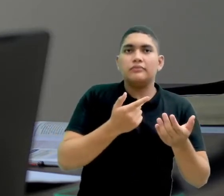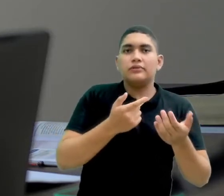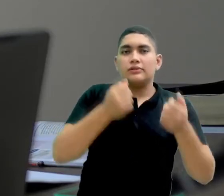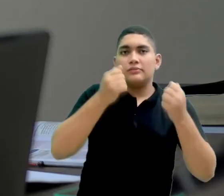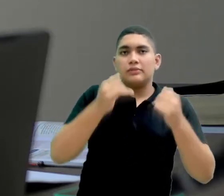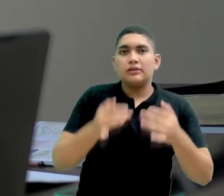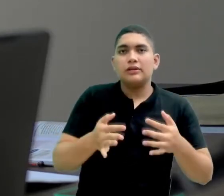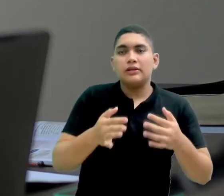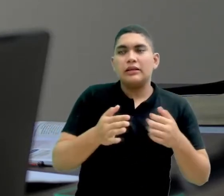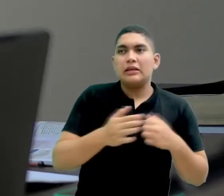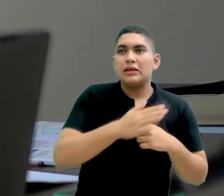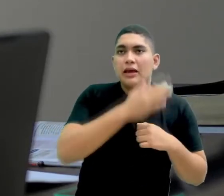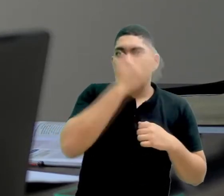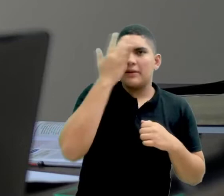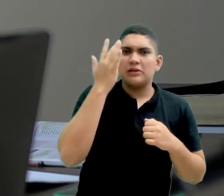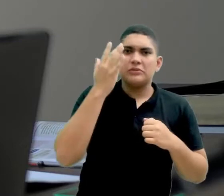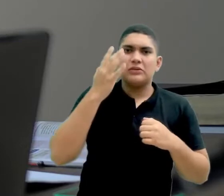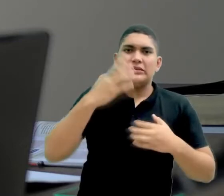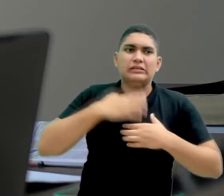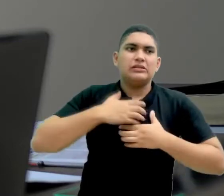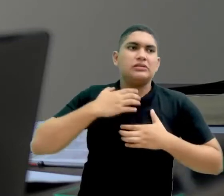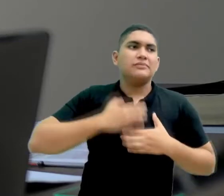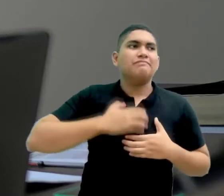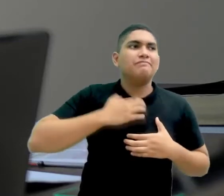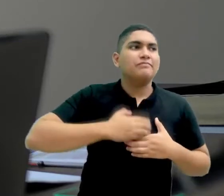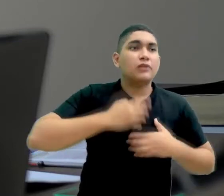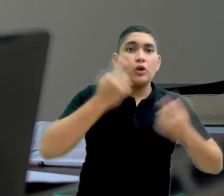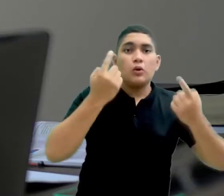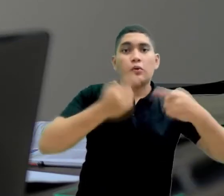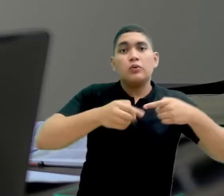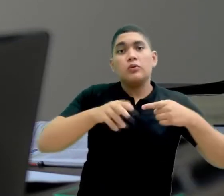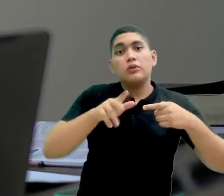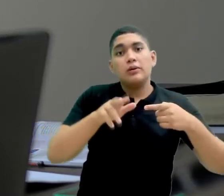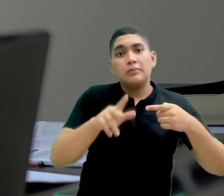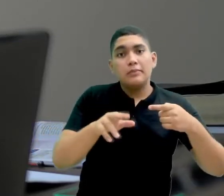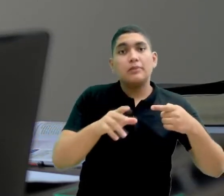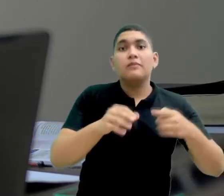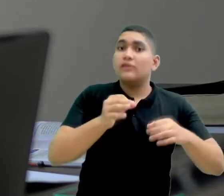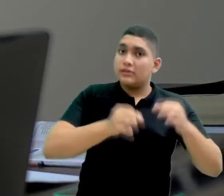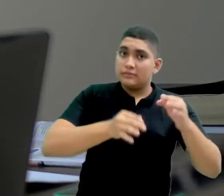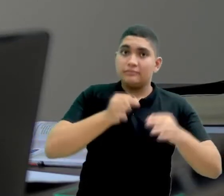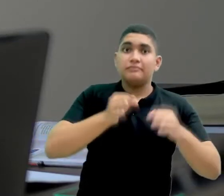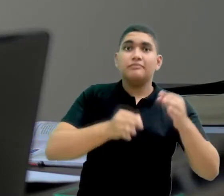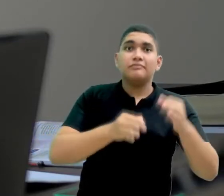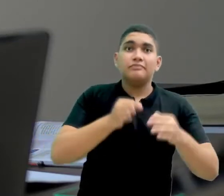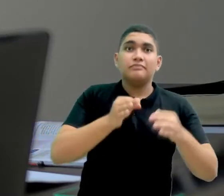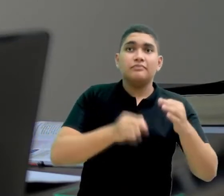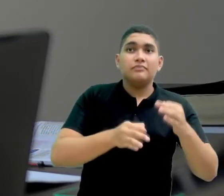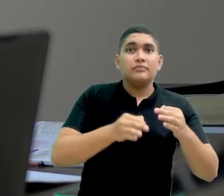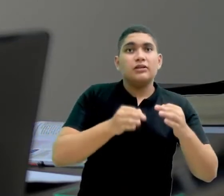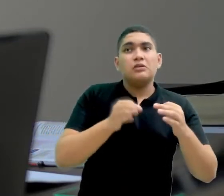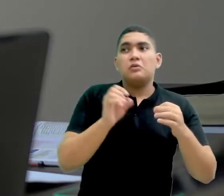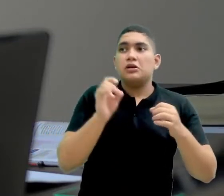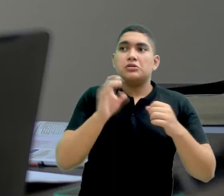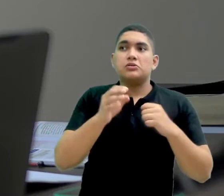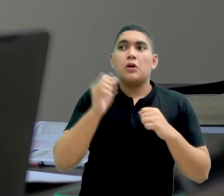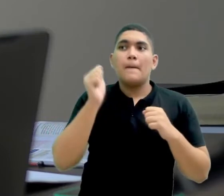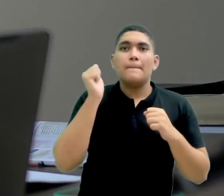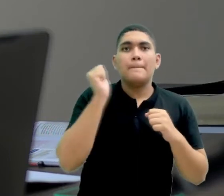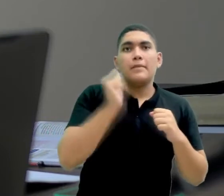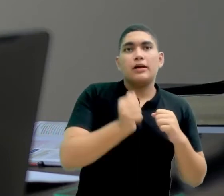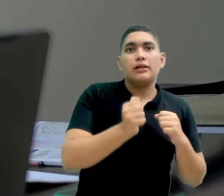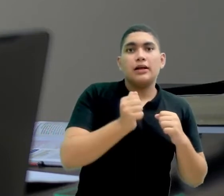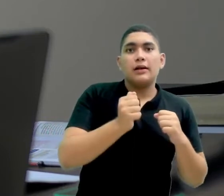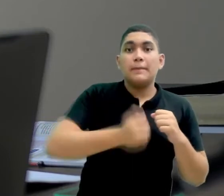se encolerizar contra seu irmão será réu de juízo, né? Não é só matar, primeiramente fala o quê? De